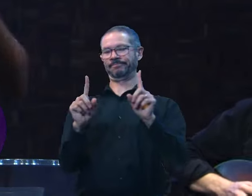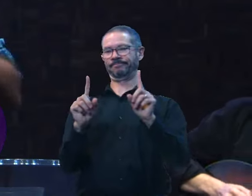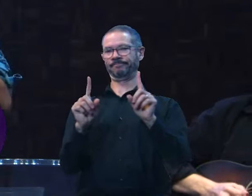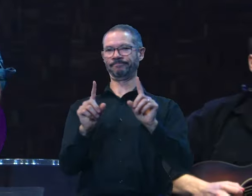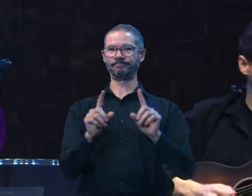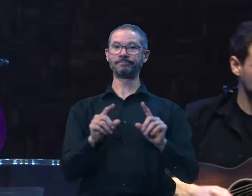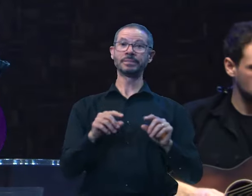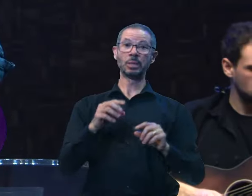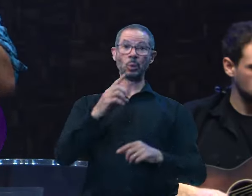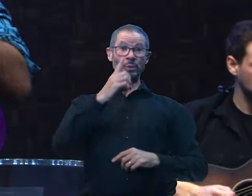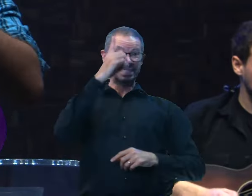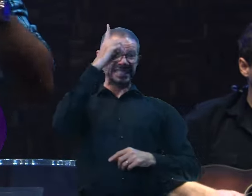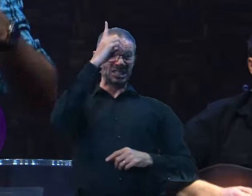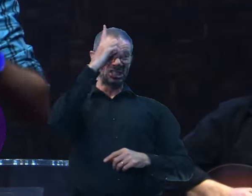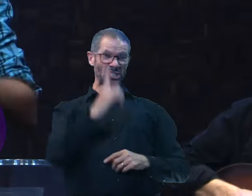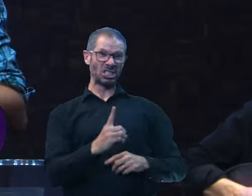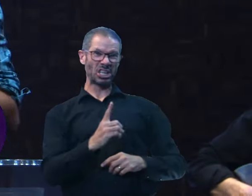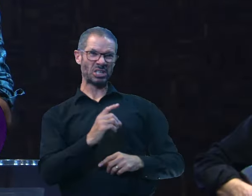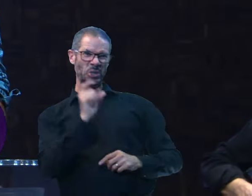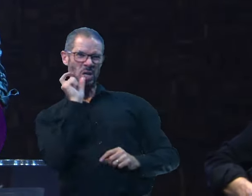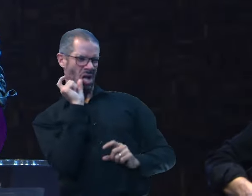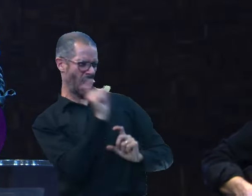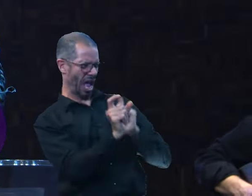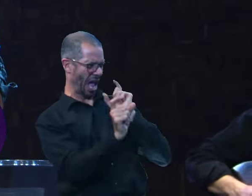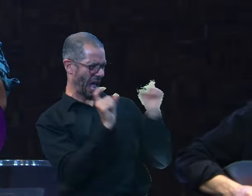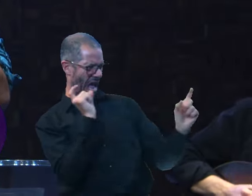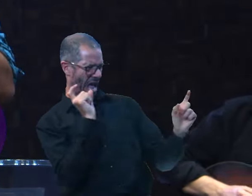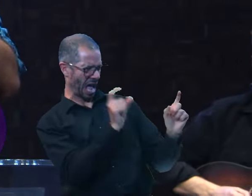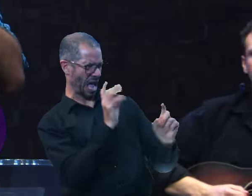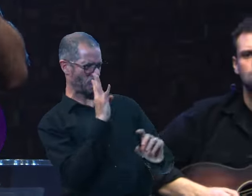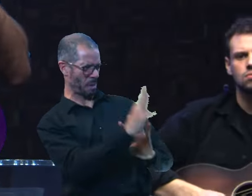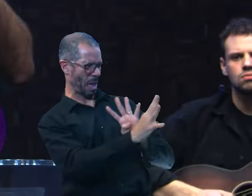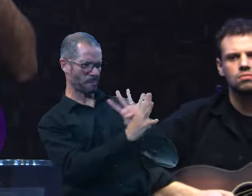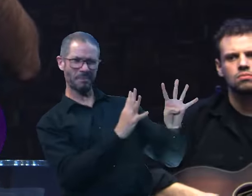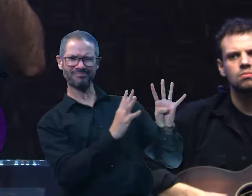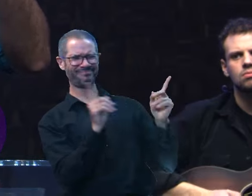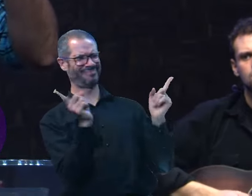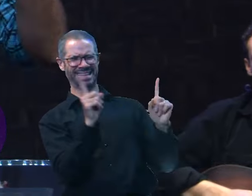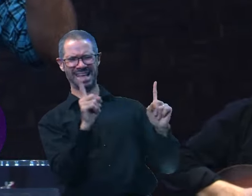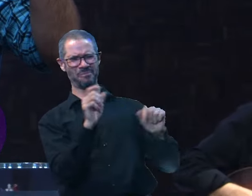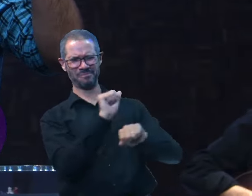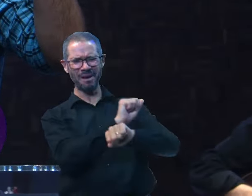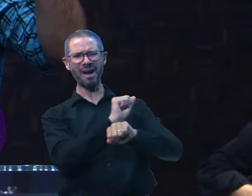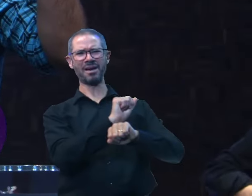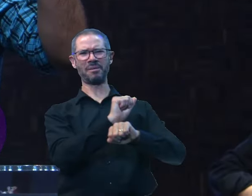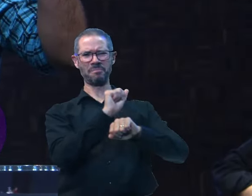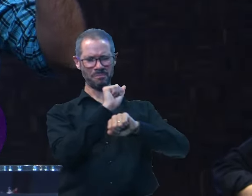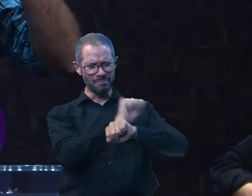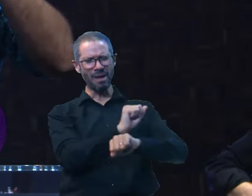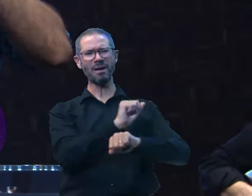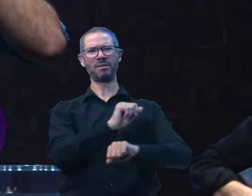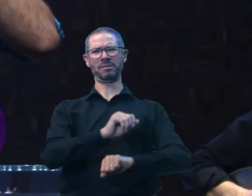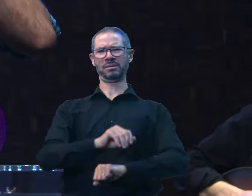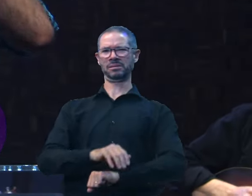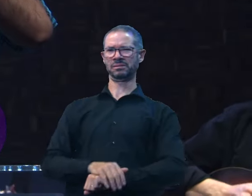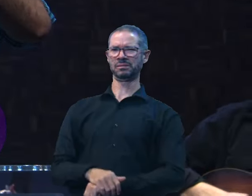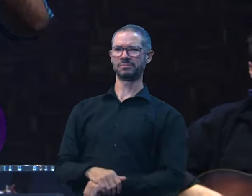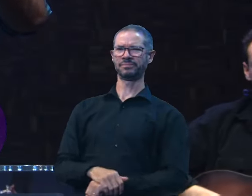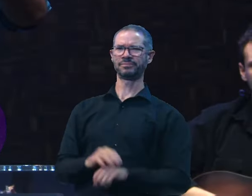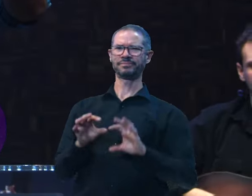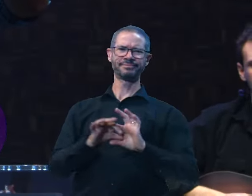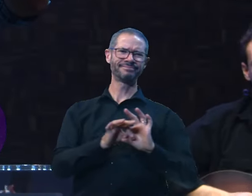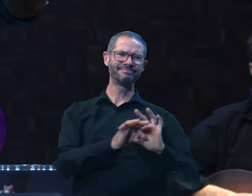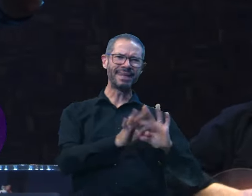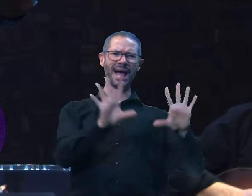Abre mão do direito de jogar qualquer coisa na cara. Abre mão. Abre mão. Deixa